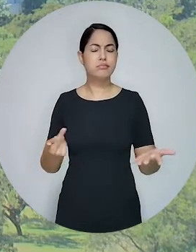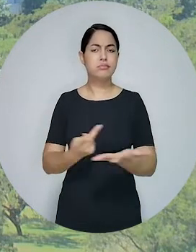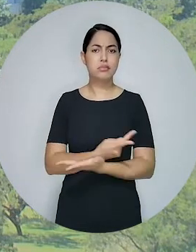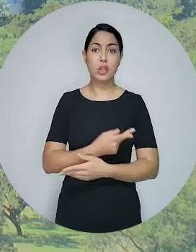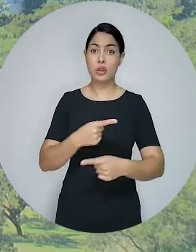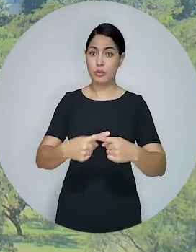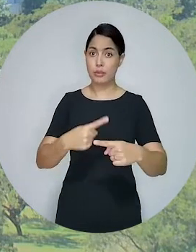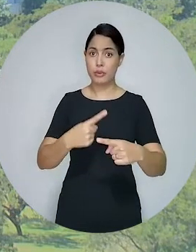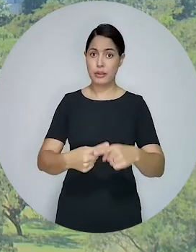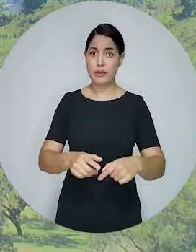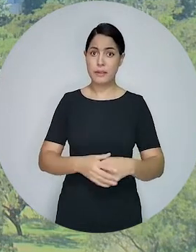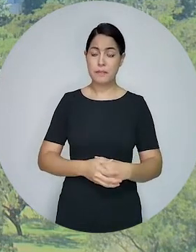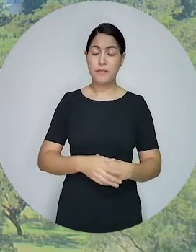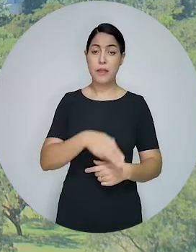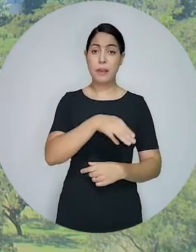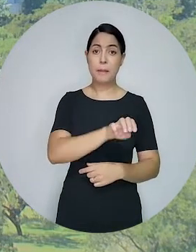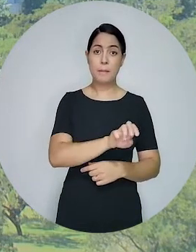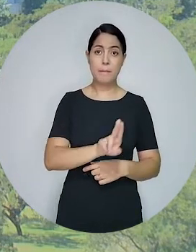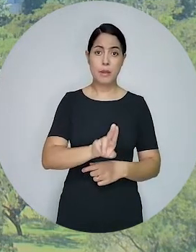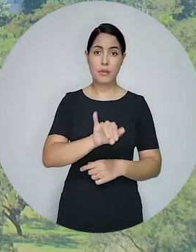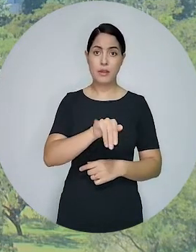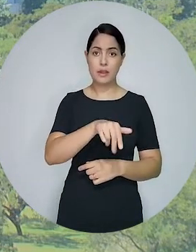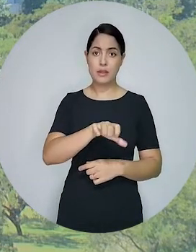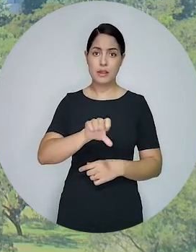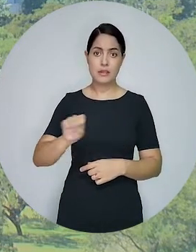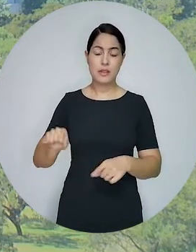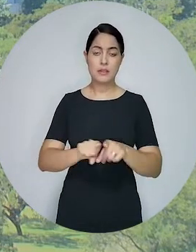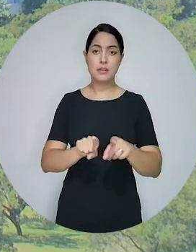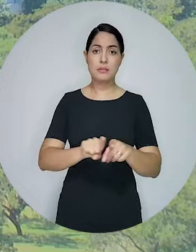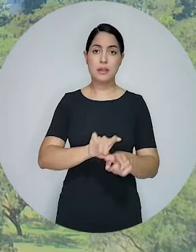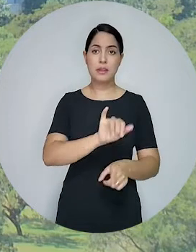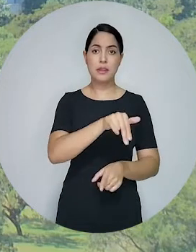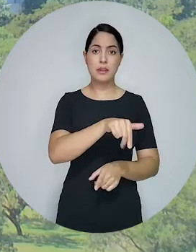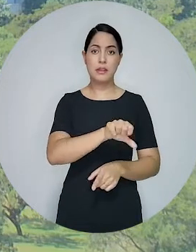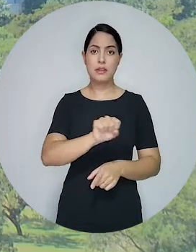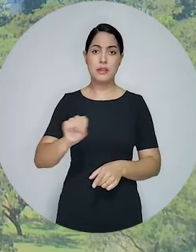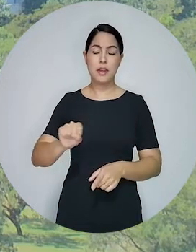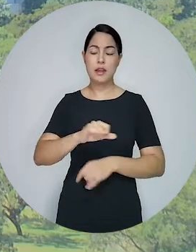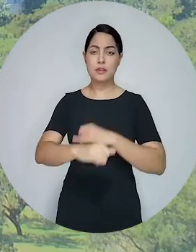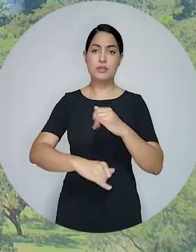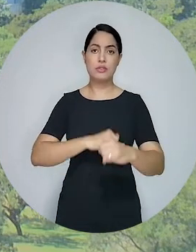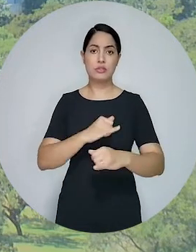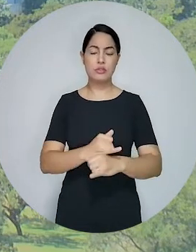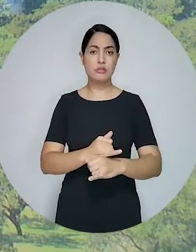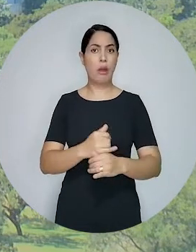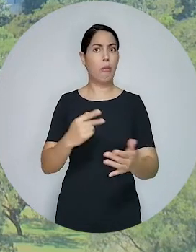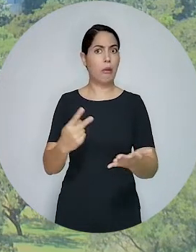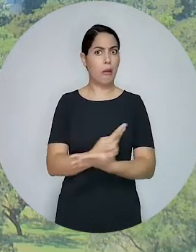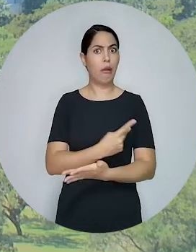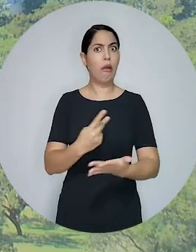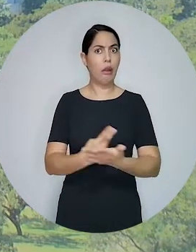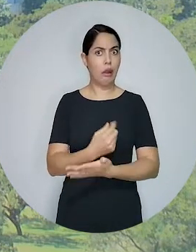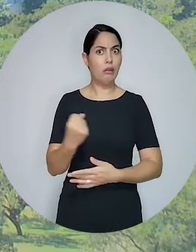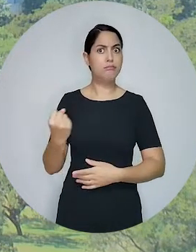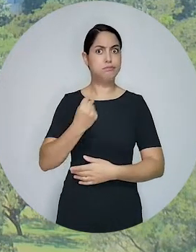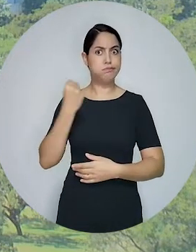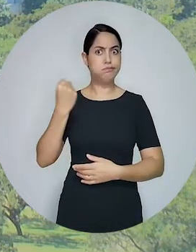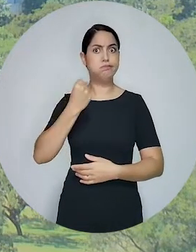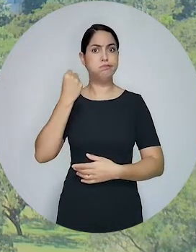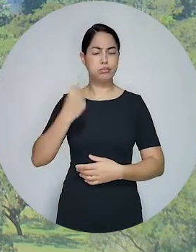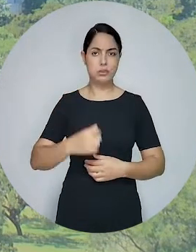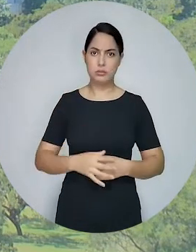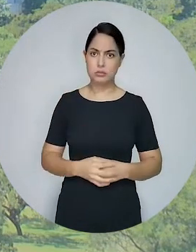aborda também inoperância dos sistemas Meu INSS e INSS Digital e erros graves no Cadastro Nacional de